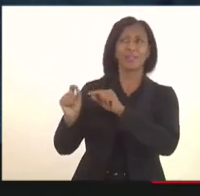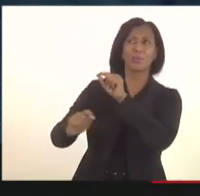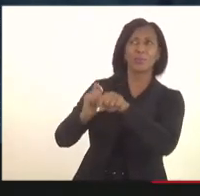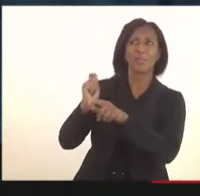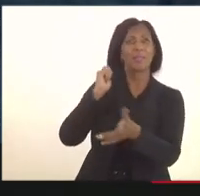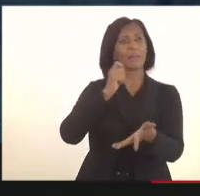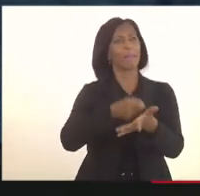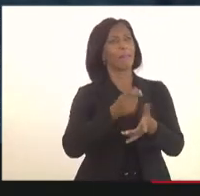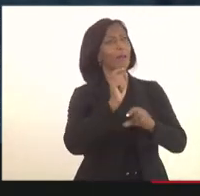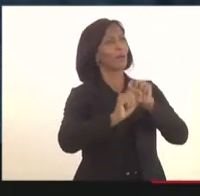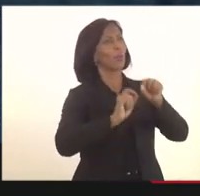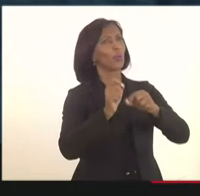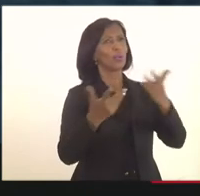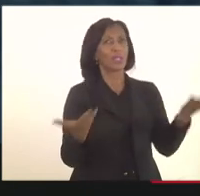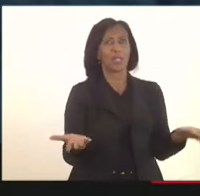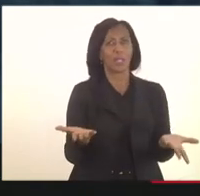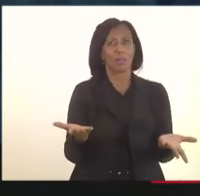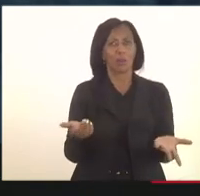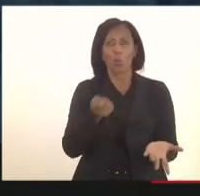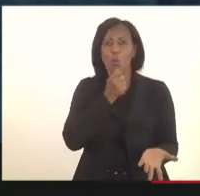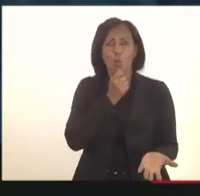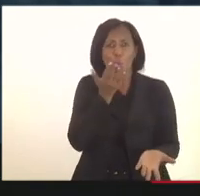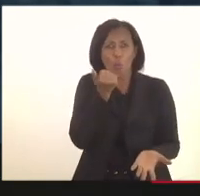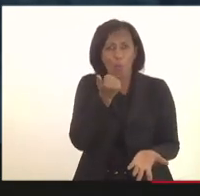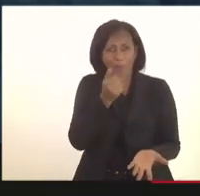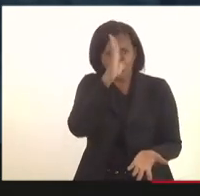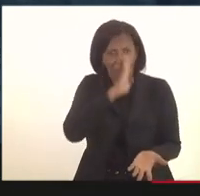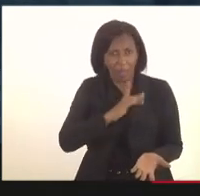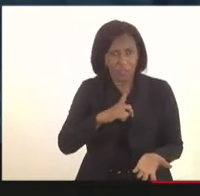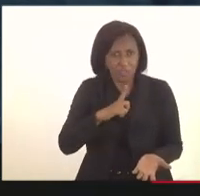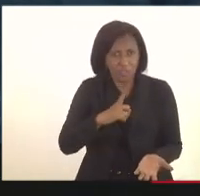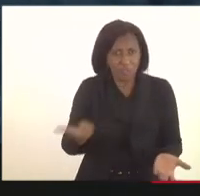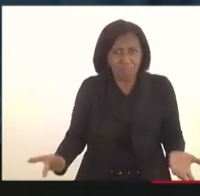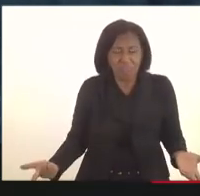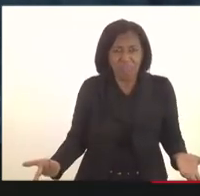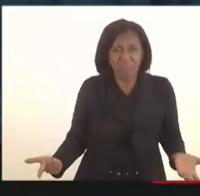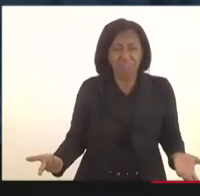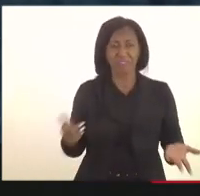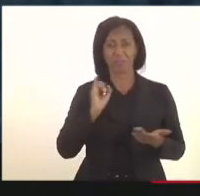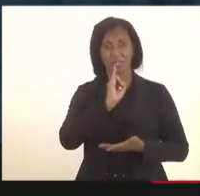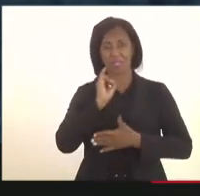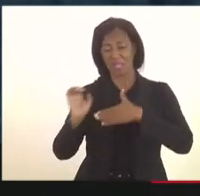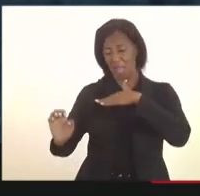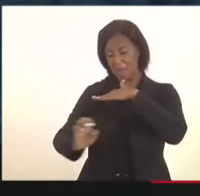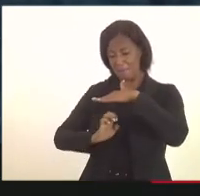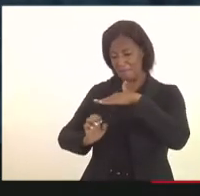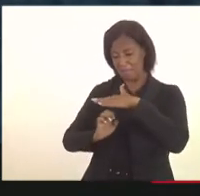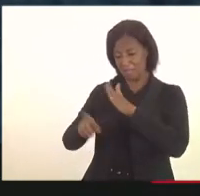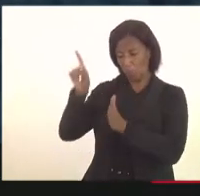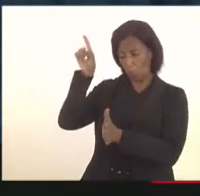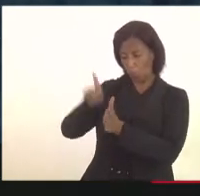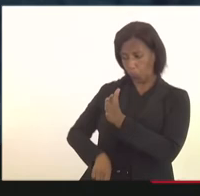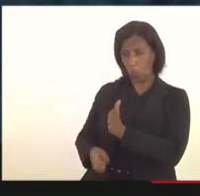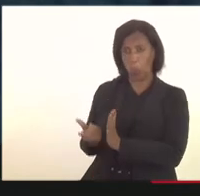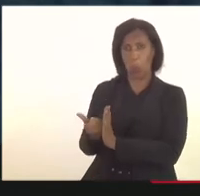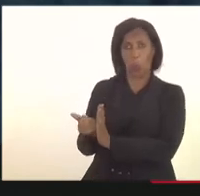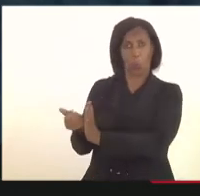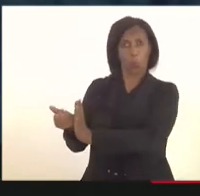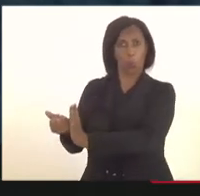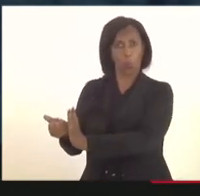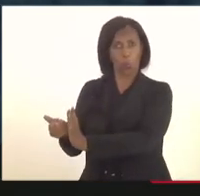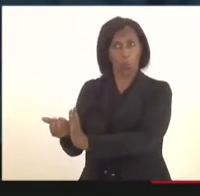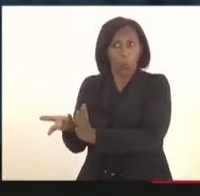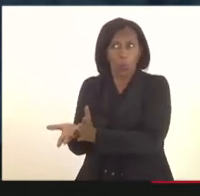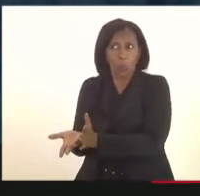quê? Porque não existe almoço grátis. Então, se a empresa faz abate de seus lucros, é uma coisa. Se a empresa